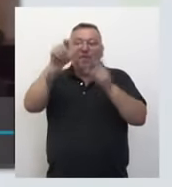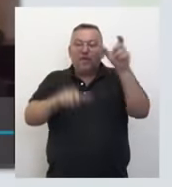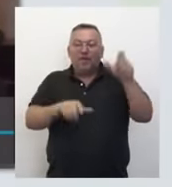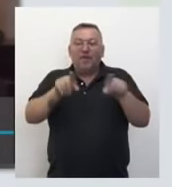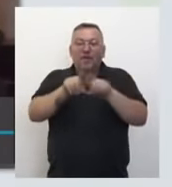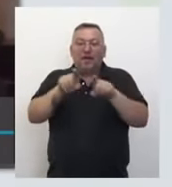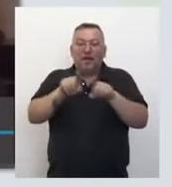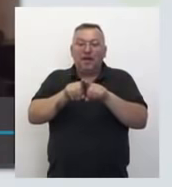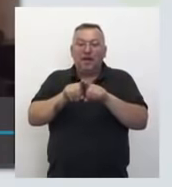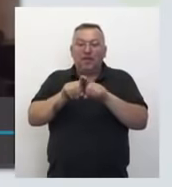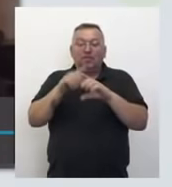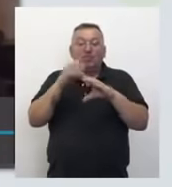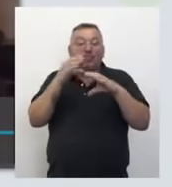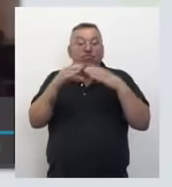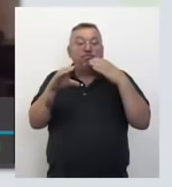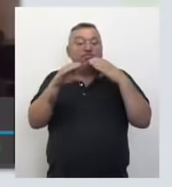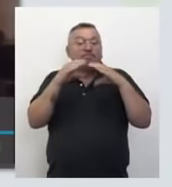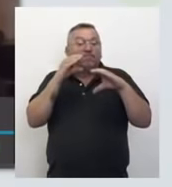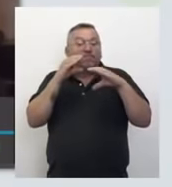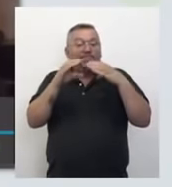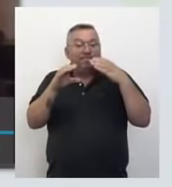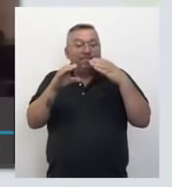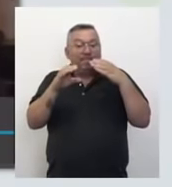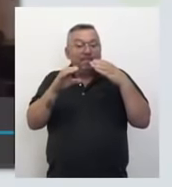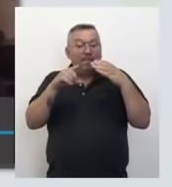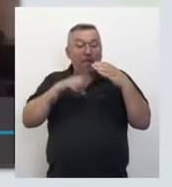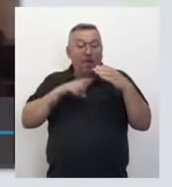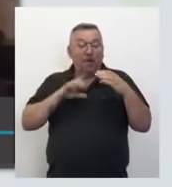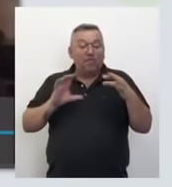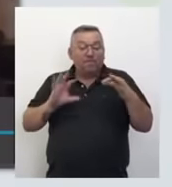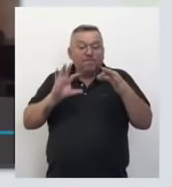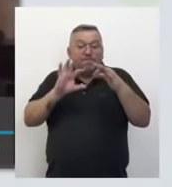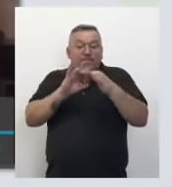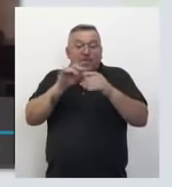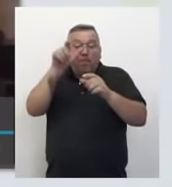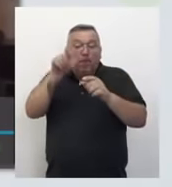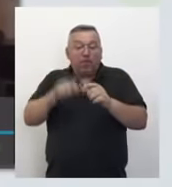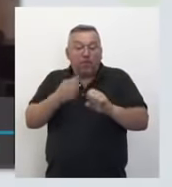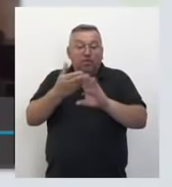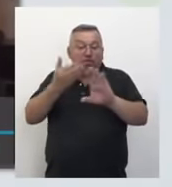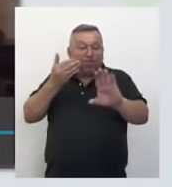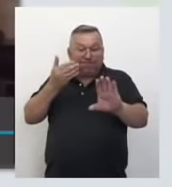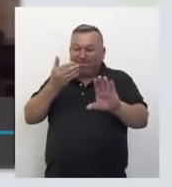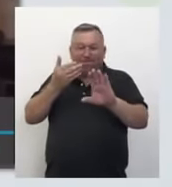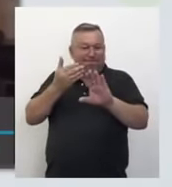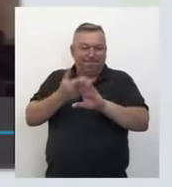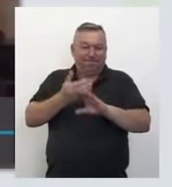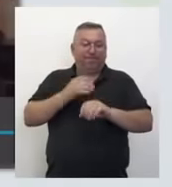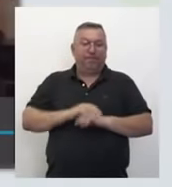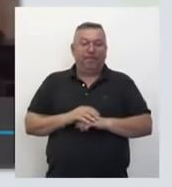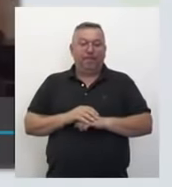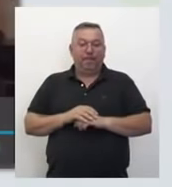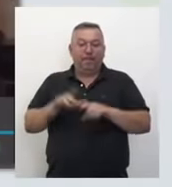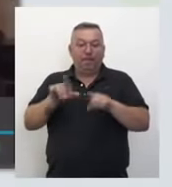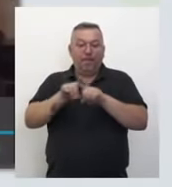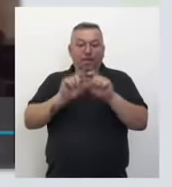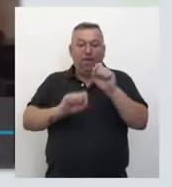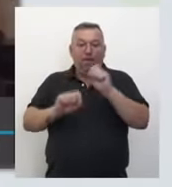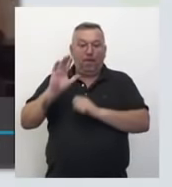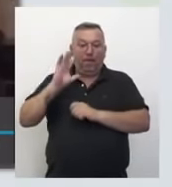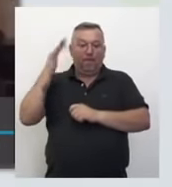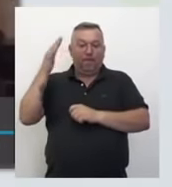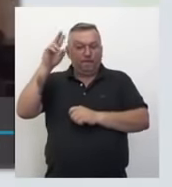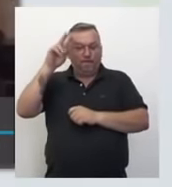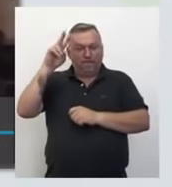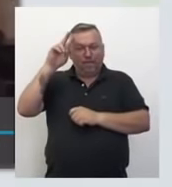a comunicação, né? A comunicação, ela conecta as pessoas e diminui as distâncias. Daí, em relação a histórias, eu